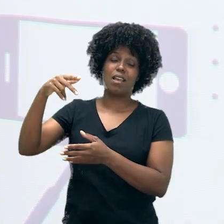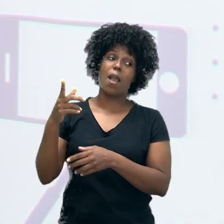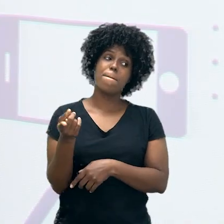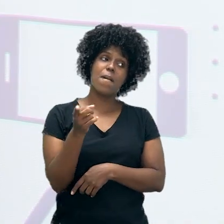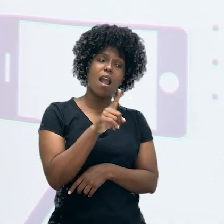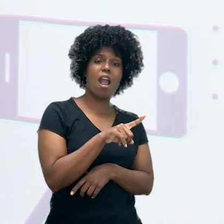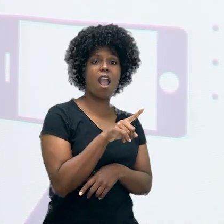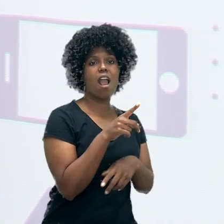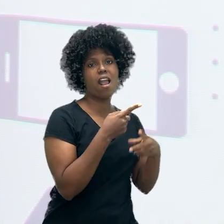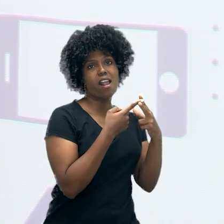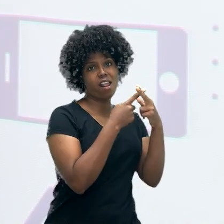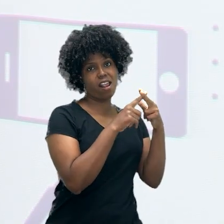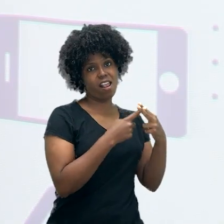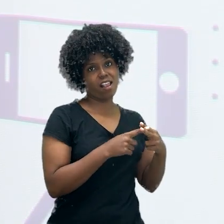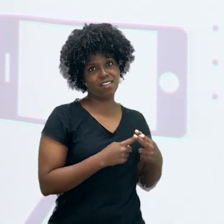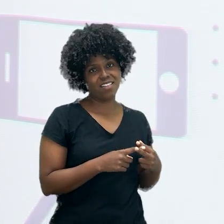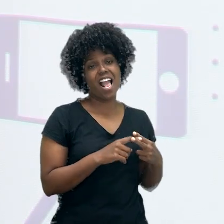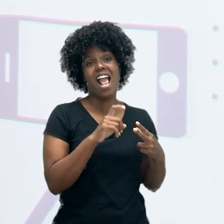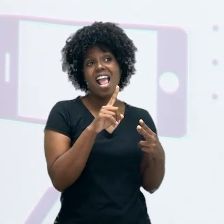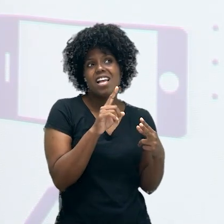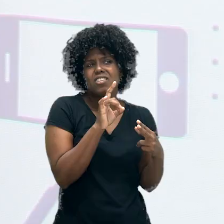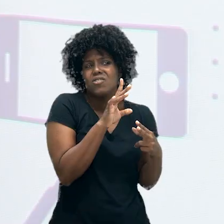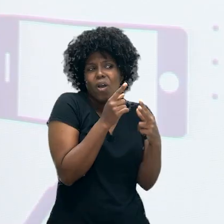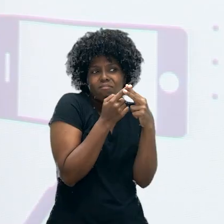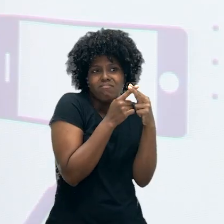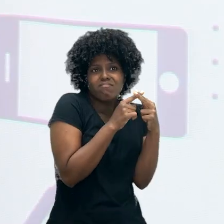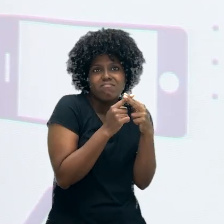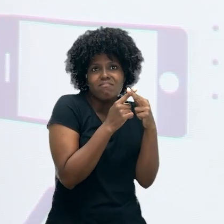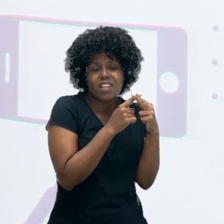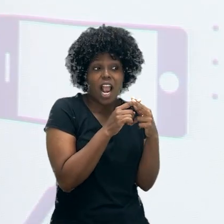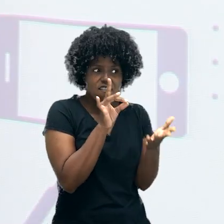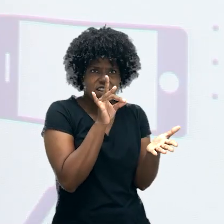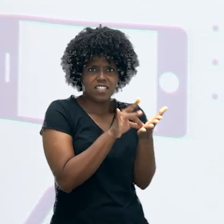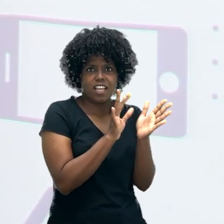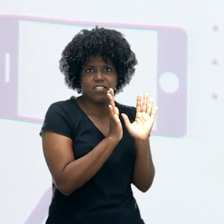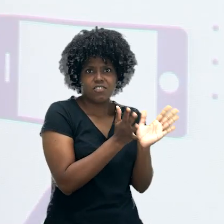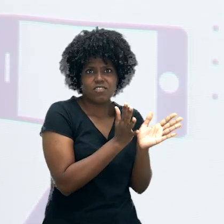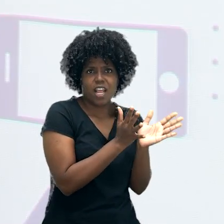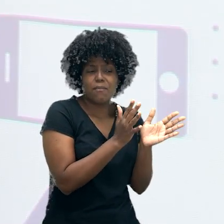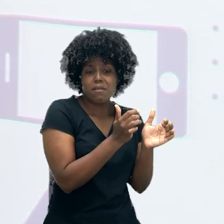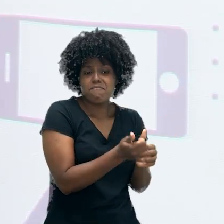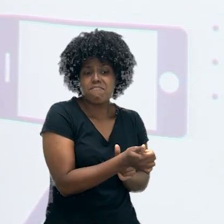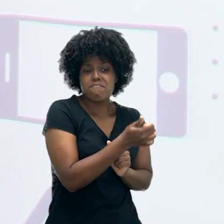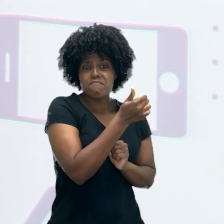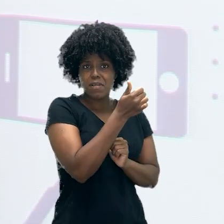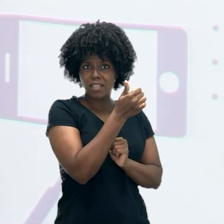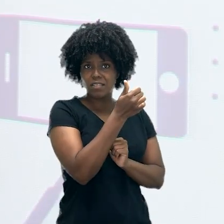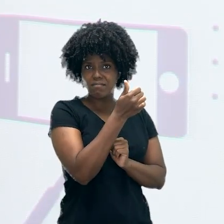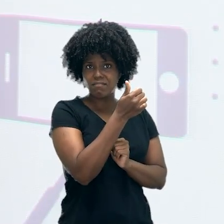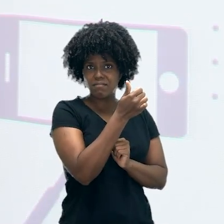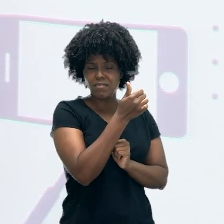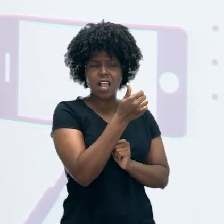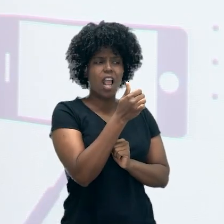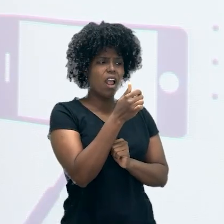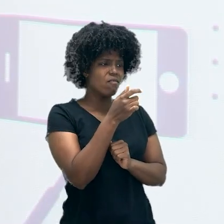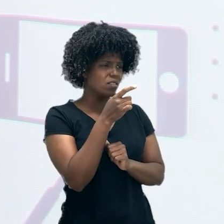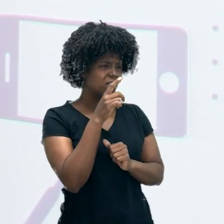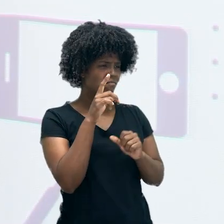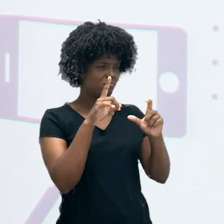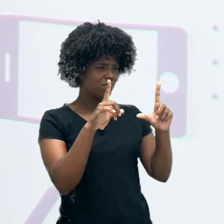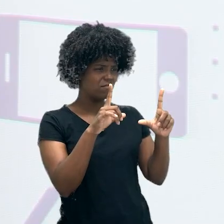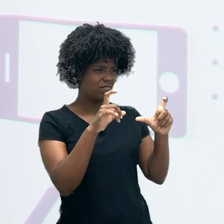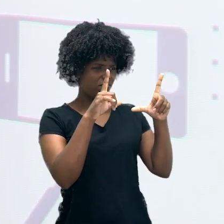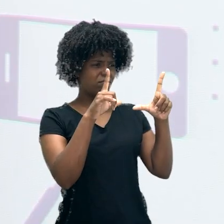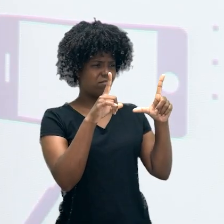da edição, é diferente, já é corrigir, é melhorar a realidade, melhorar aquilo que se viu, que se capturou com